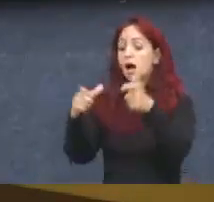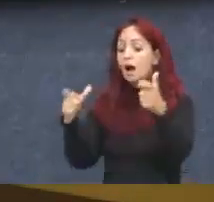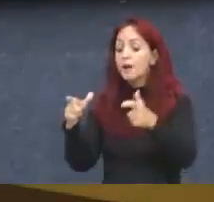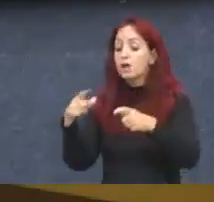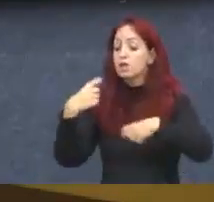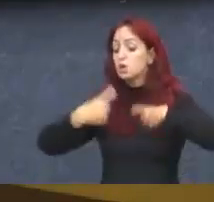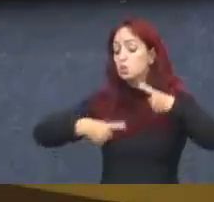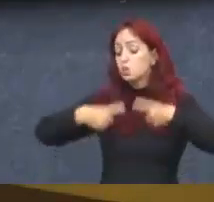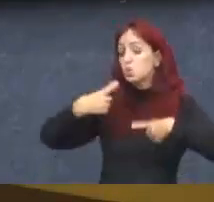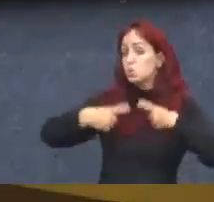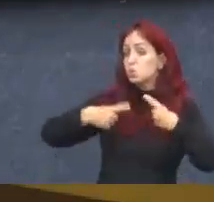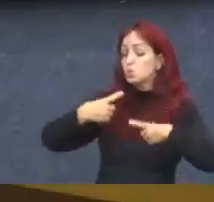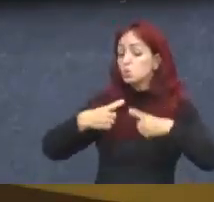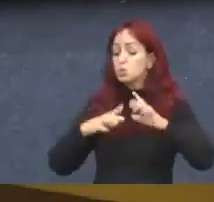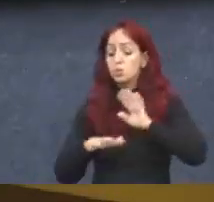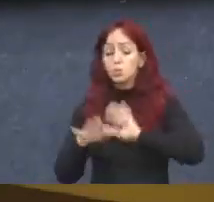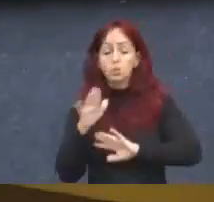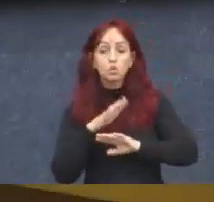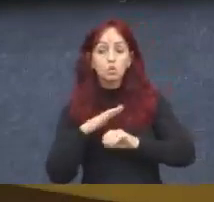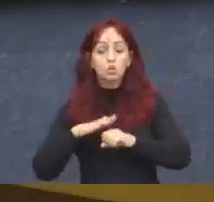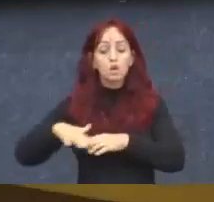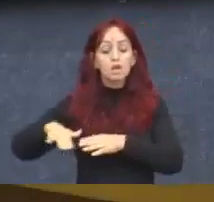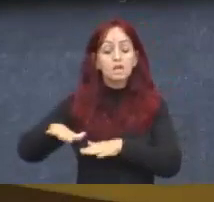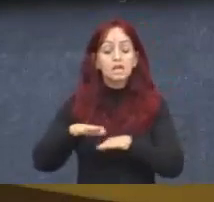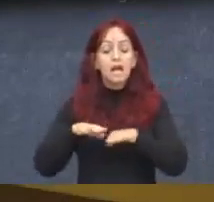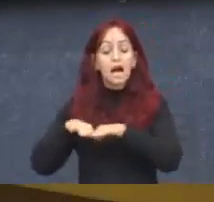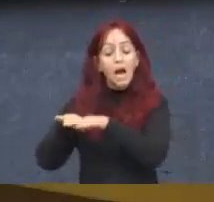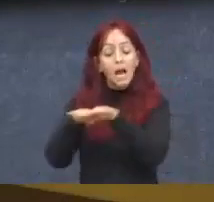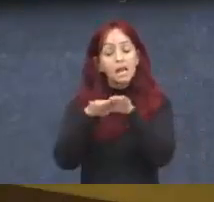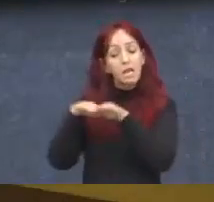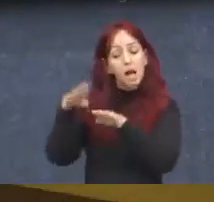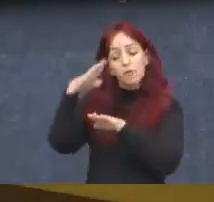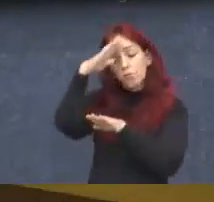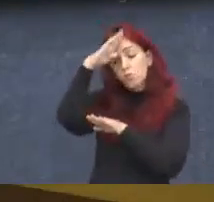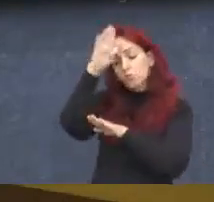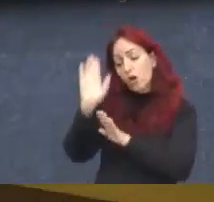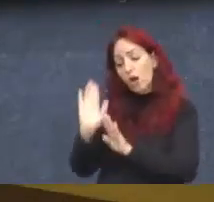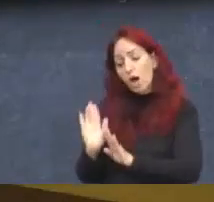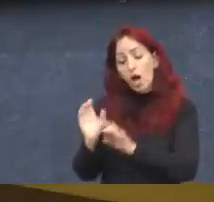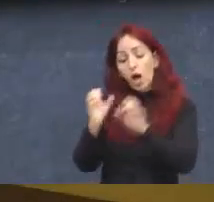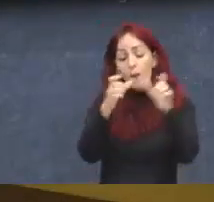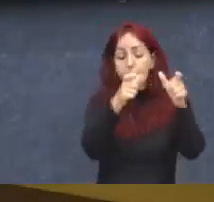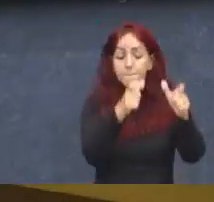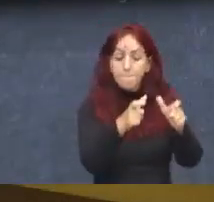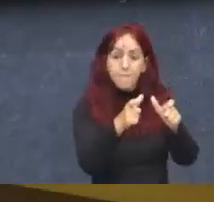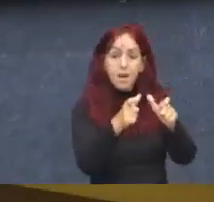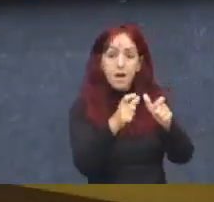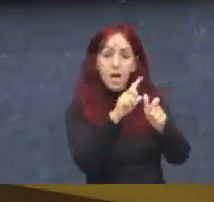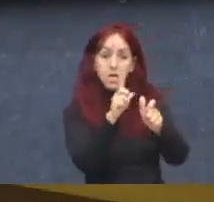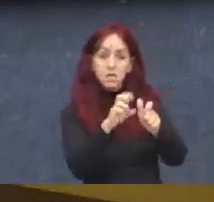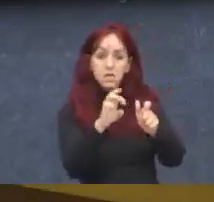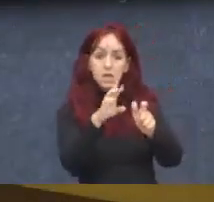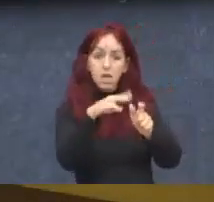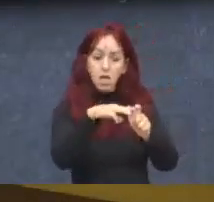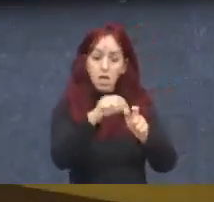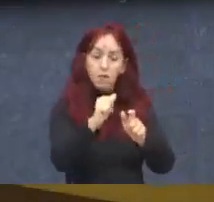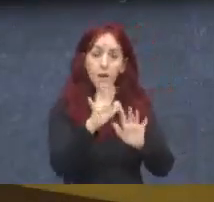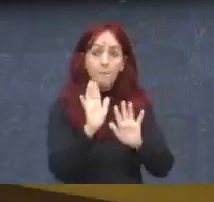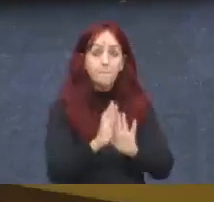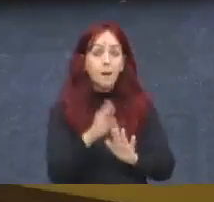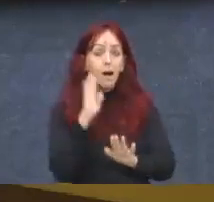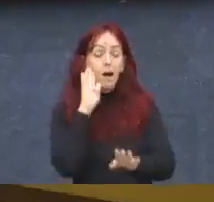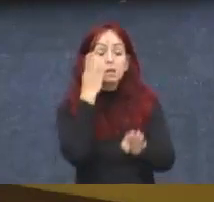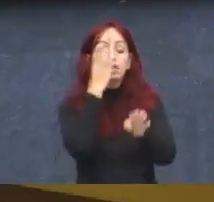discurso, se alinhava com o bolsonarismo, uma parte também com o governo Zema, mas descobri